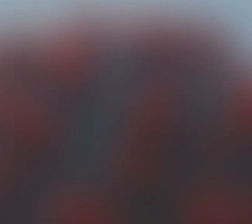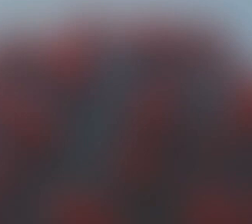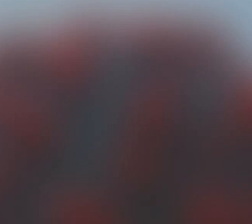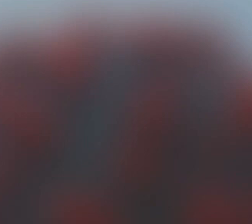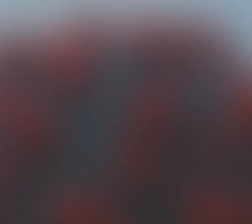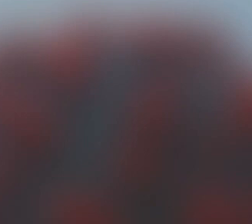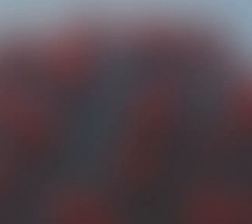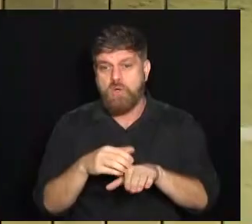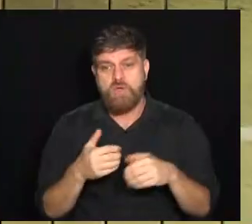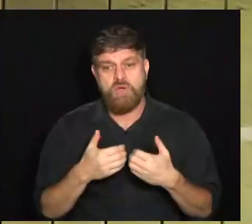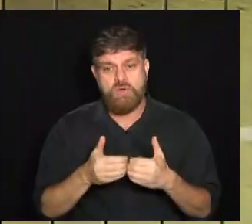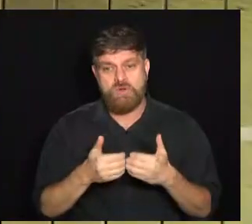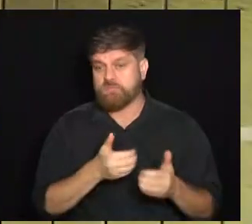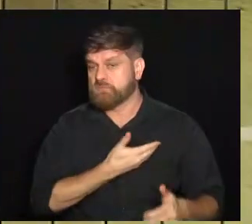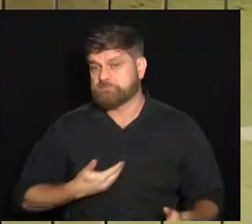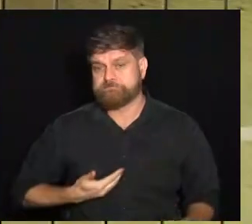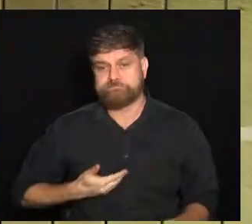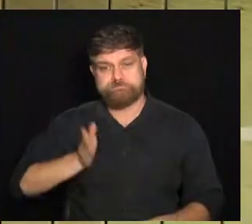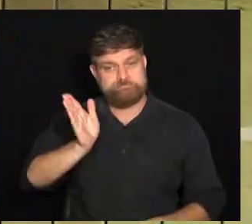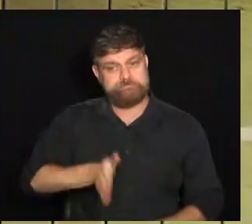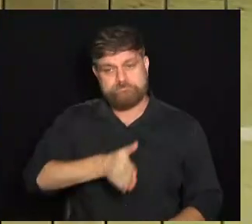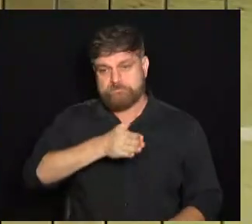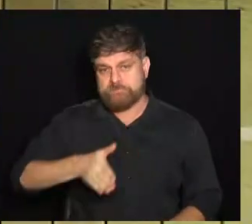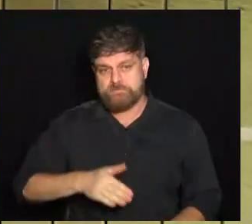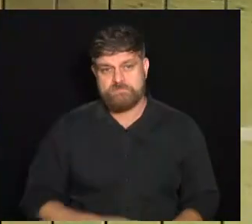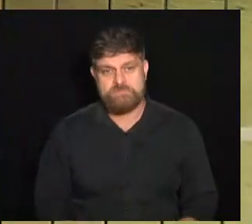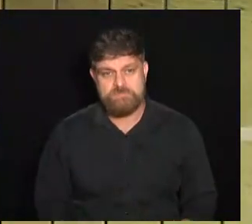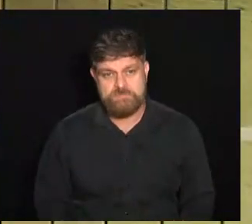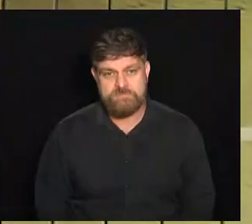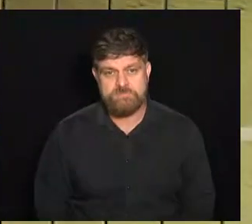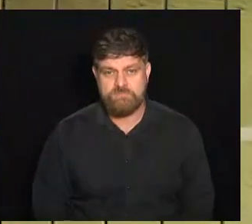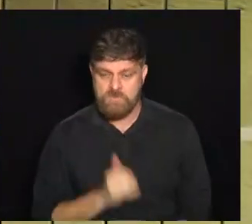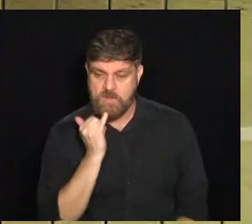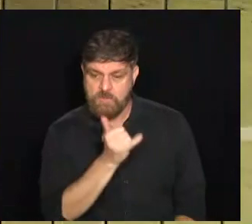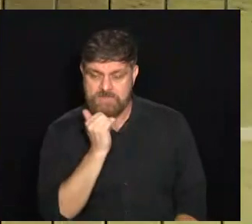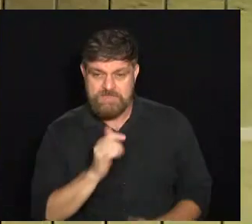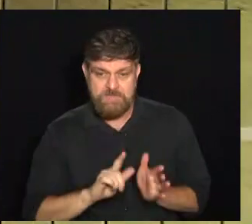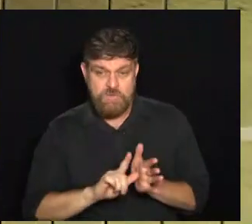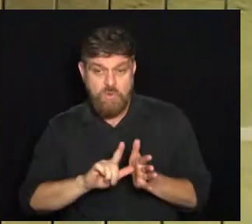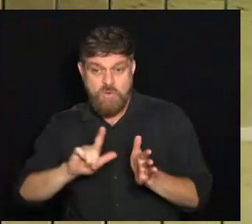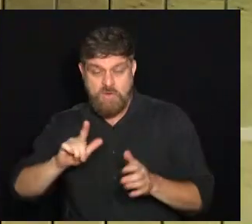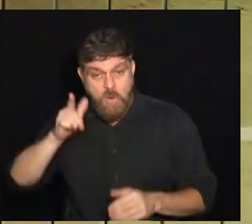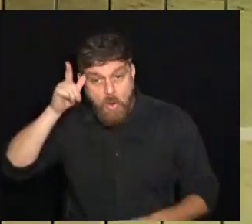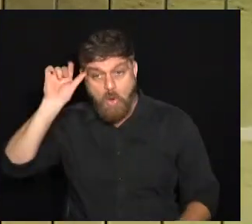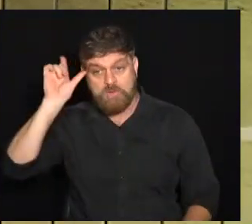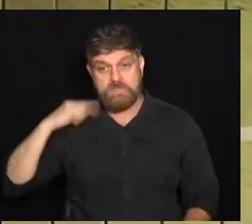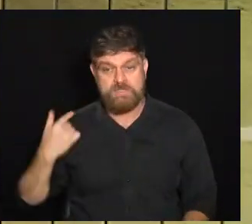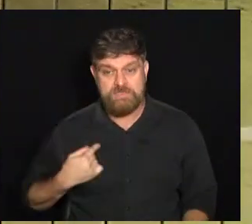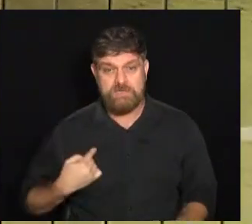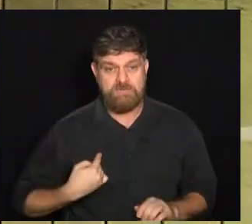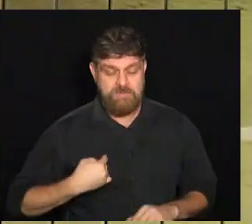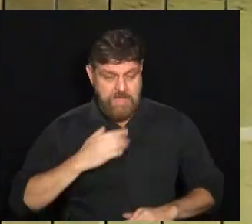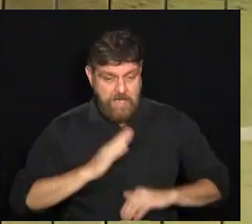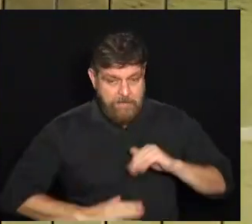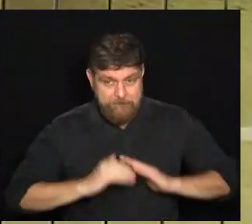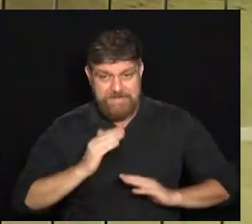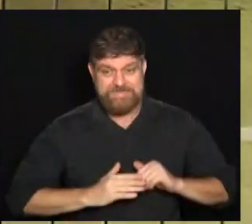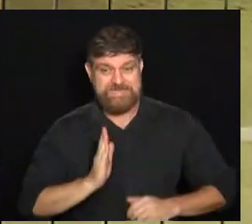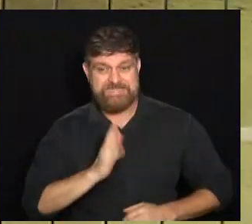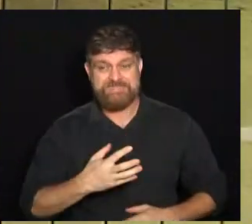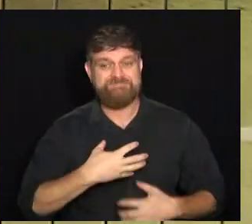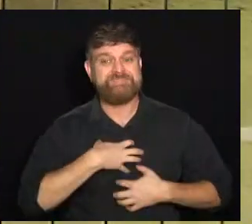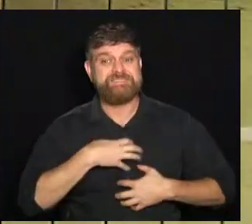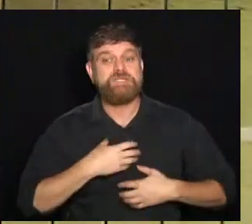o transporte coletivo. Esse pronunciamento foi feito ontem, né? E os reflexos dessa medida já foi